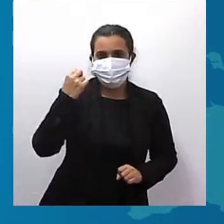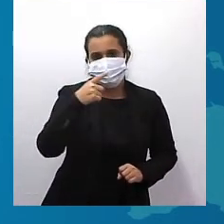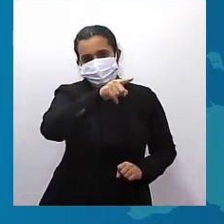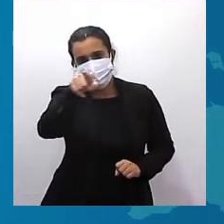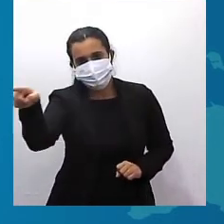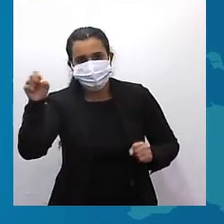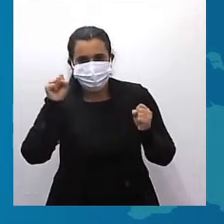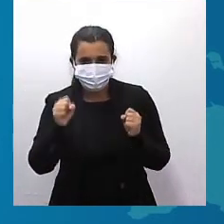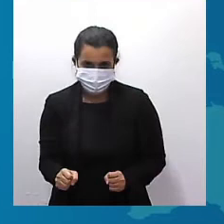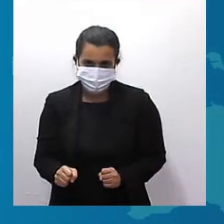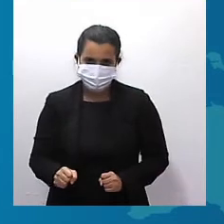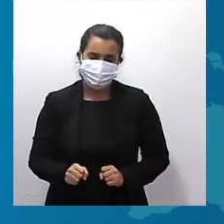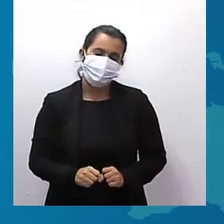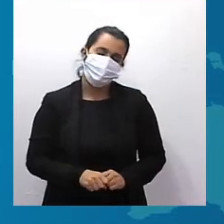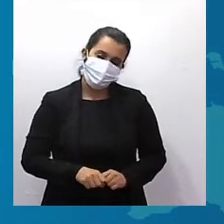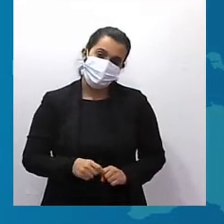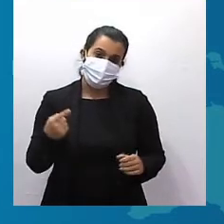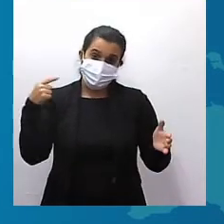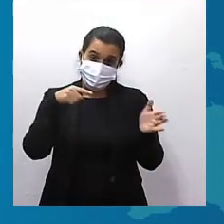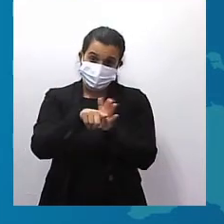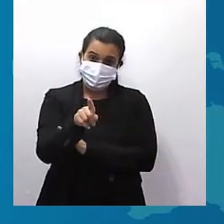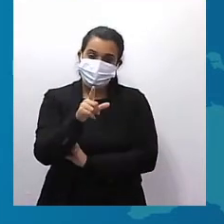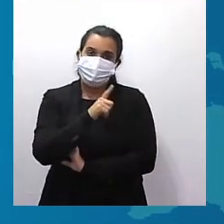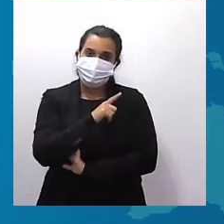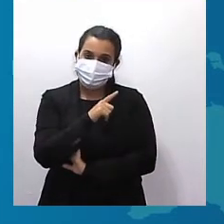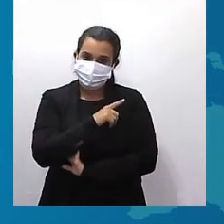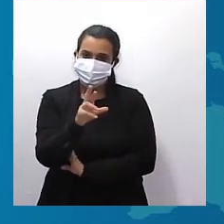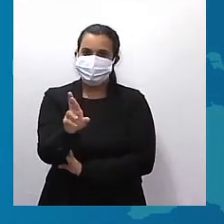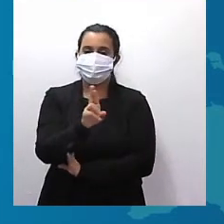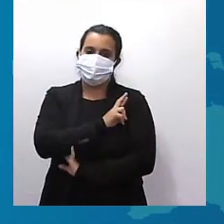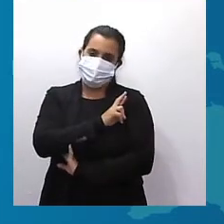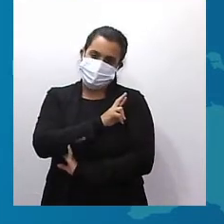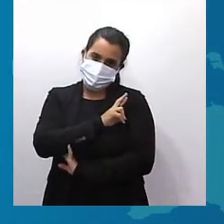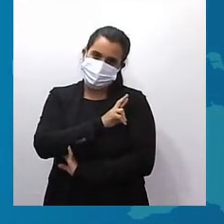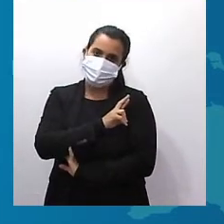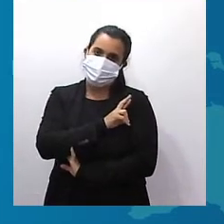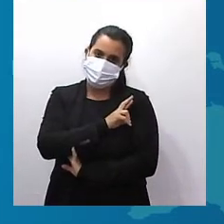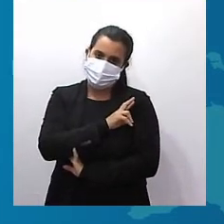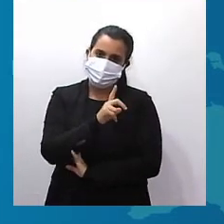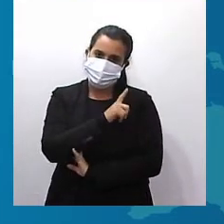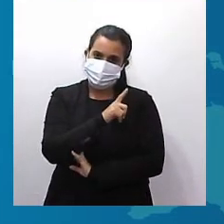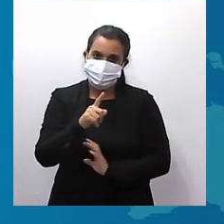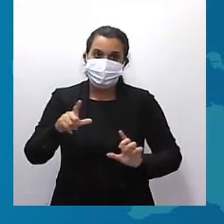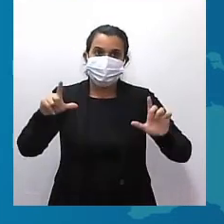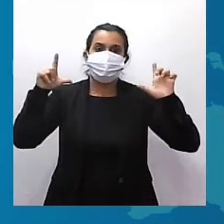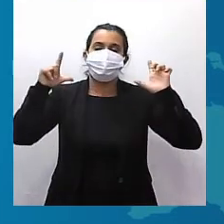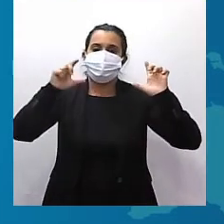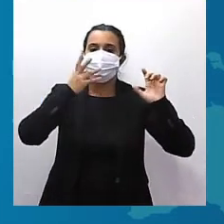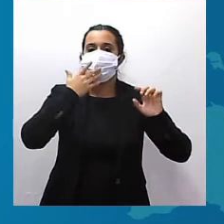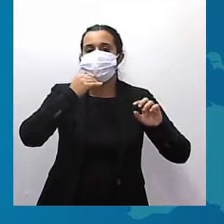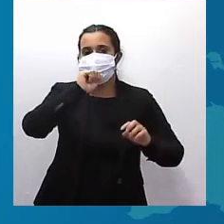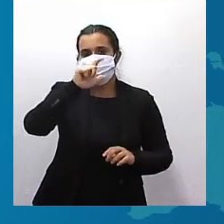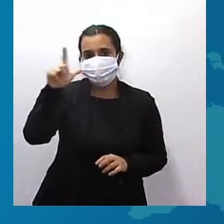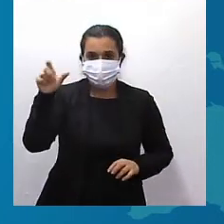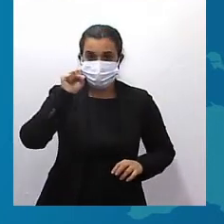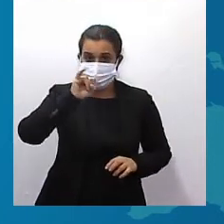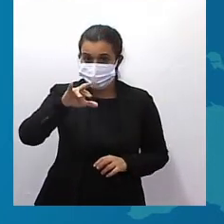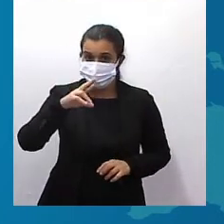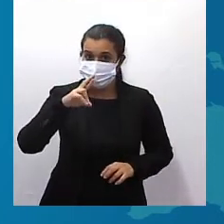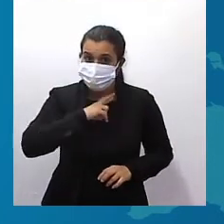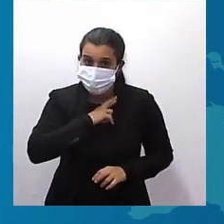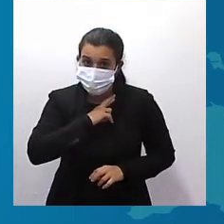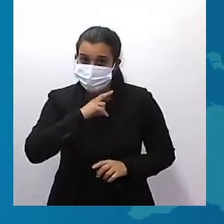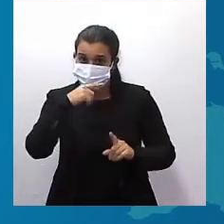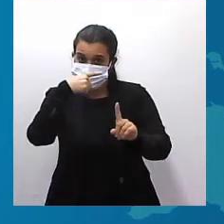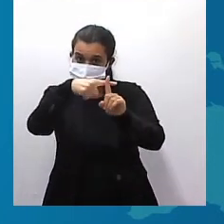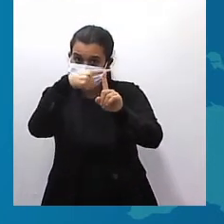para toda pergunta, a gente tem an answer, uma resposta que está em destaque de azul. Se a minha resposta for